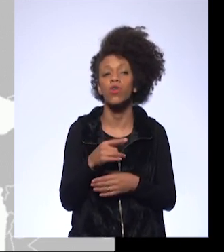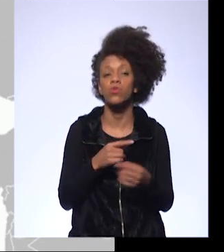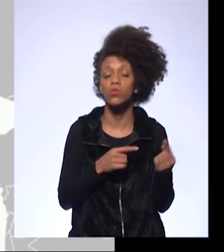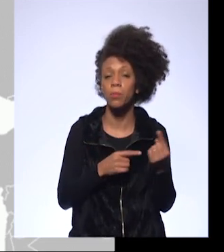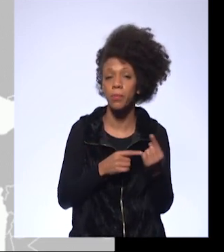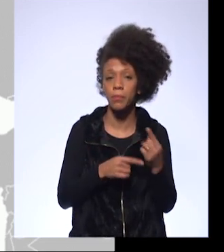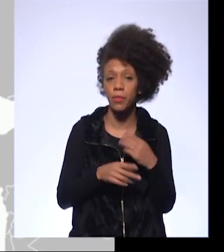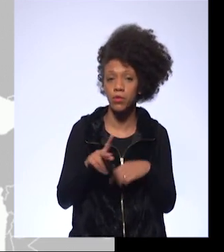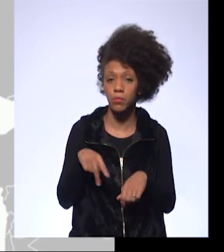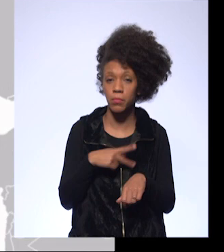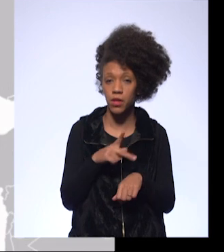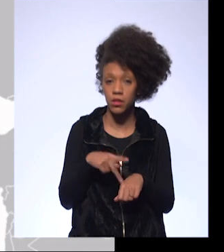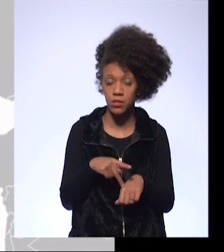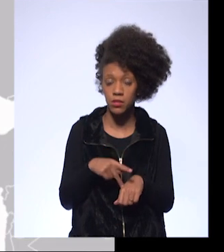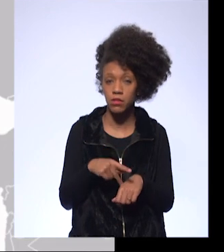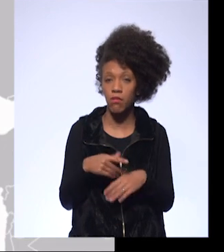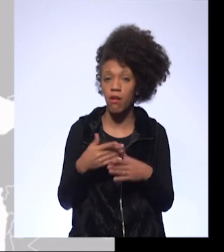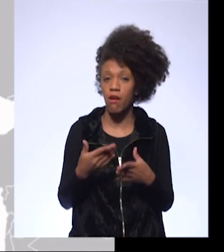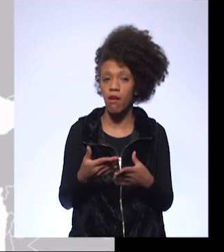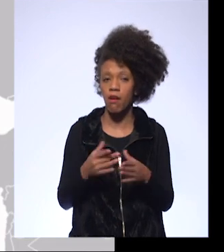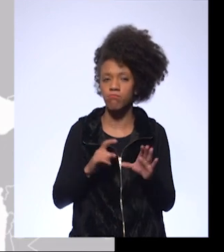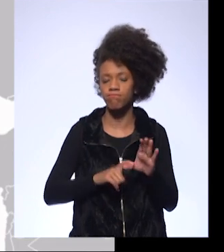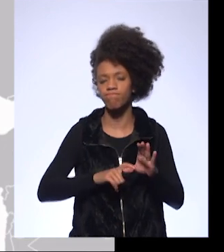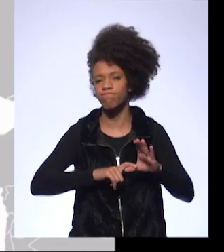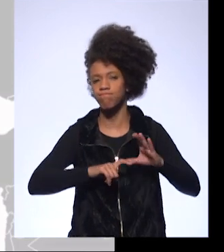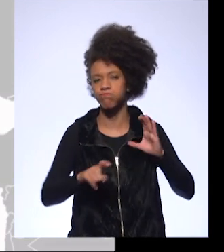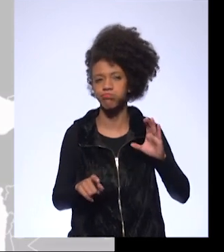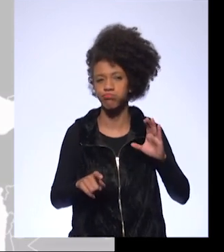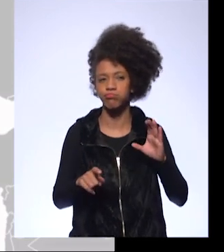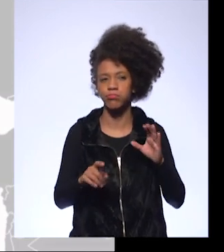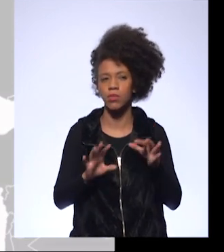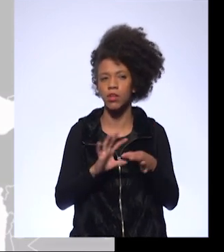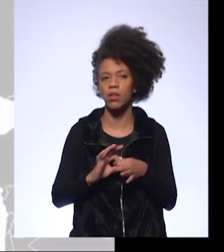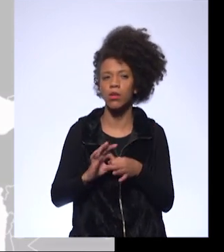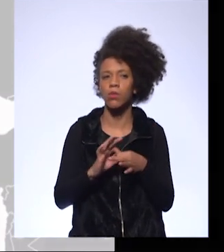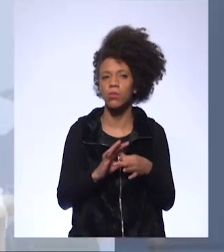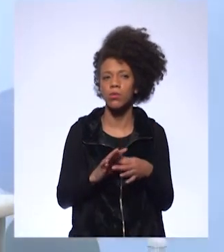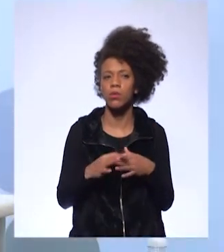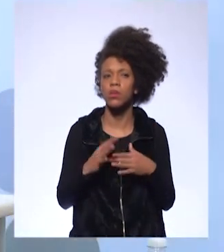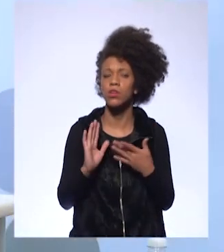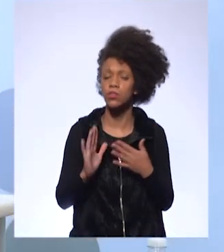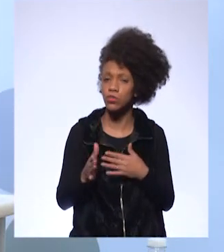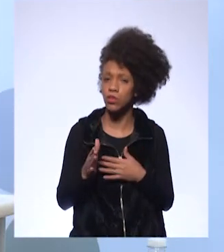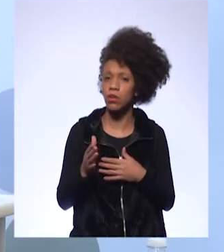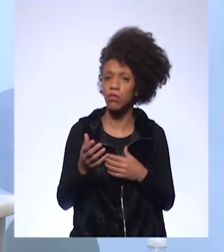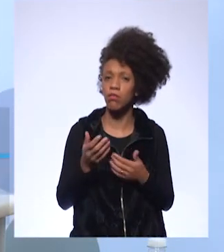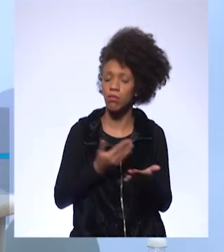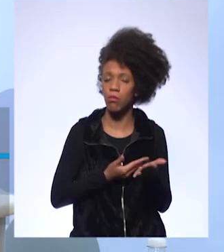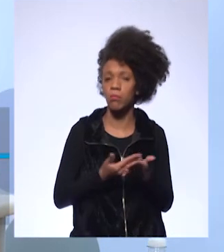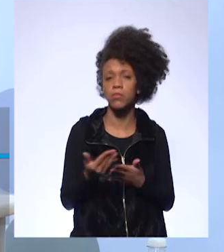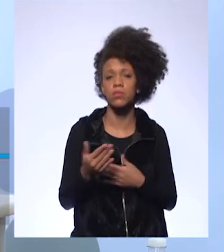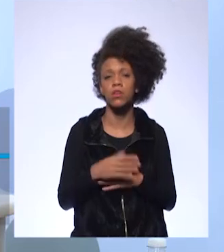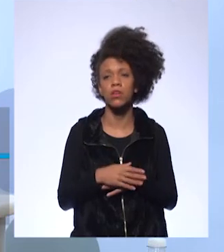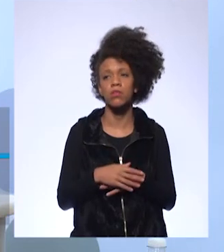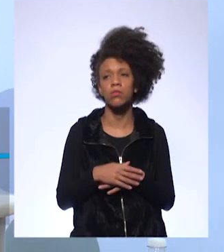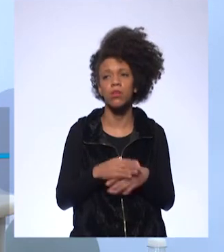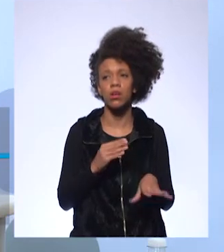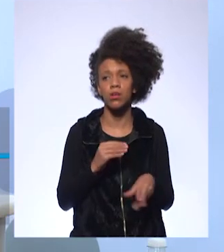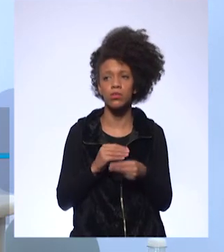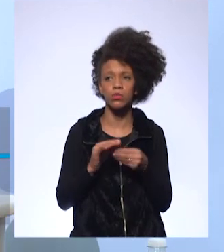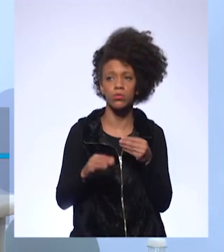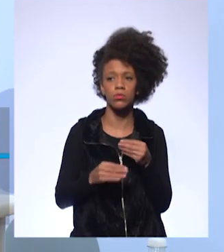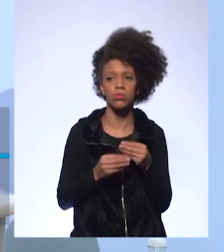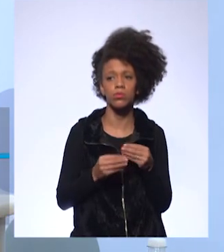primeiros países a saírem da União Soviética e já começaram aí a introdução para a